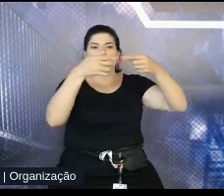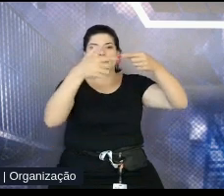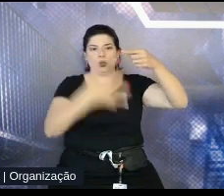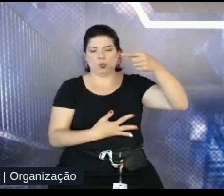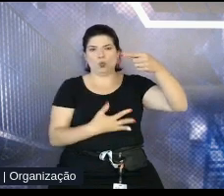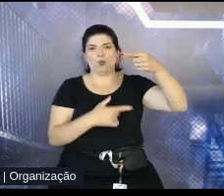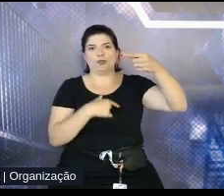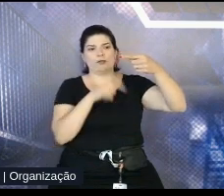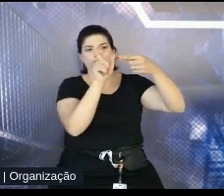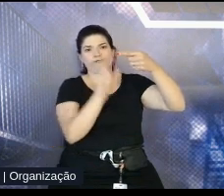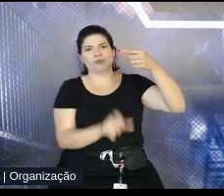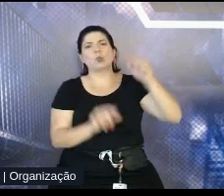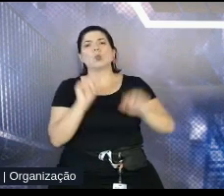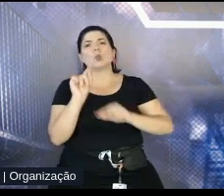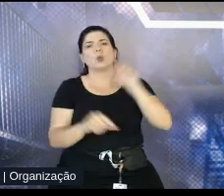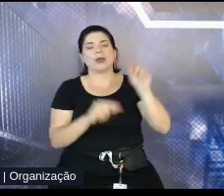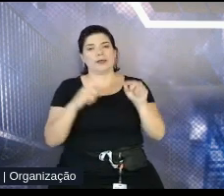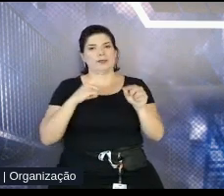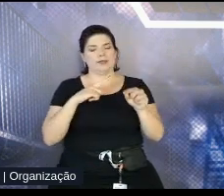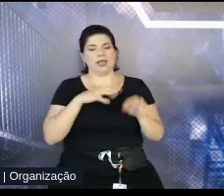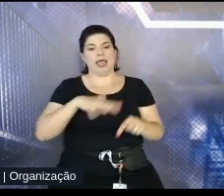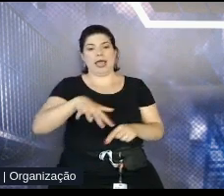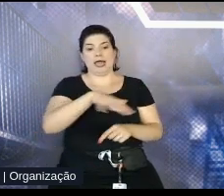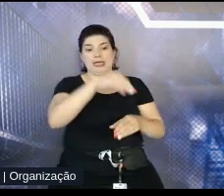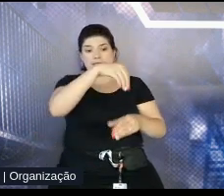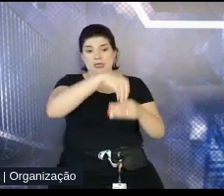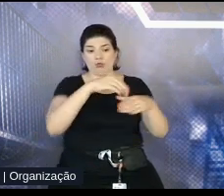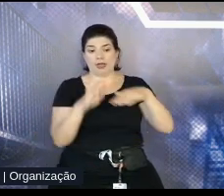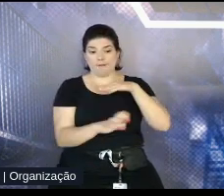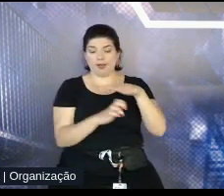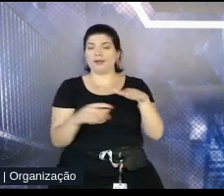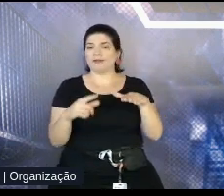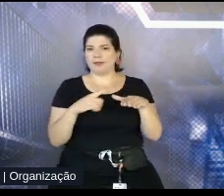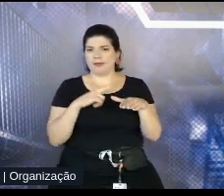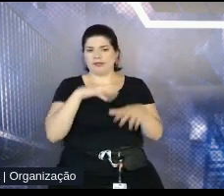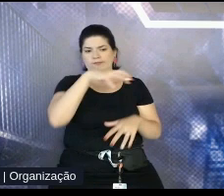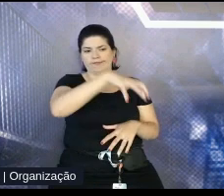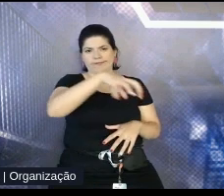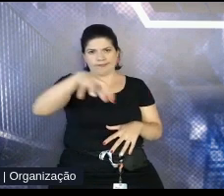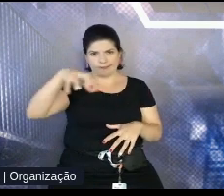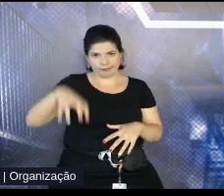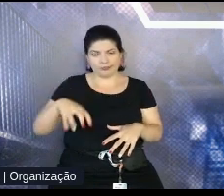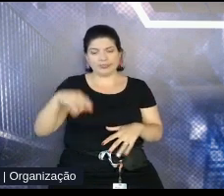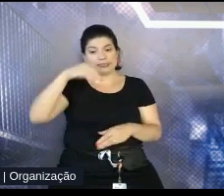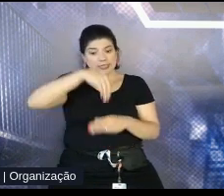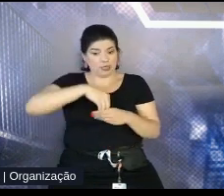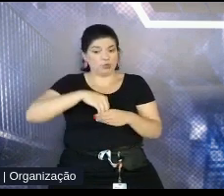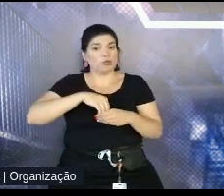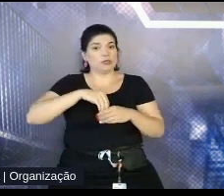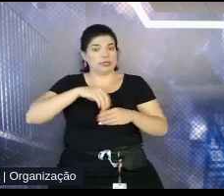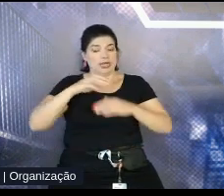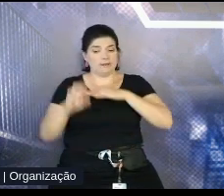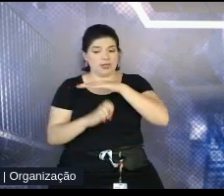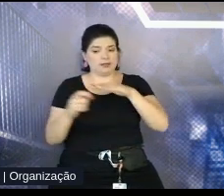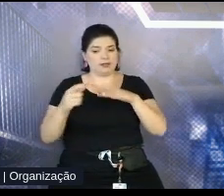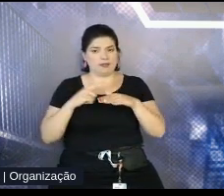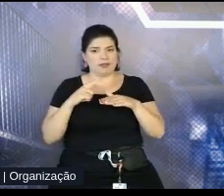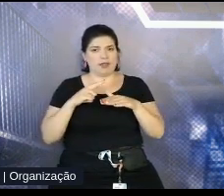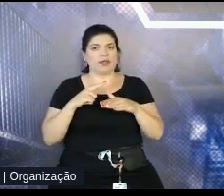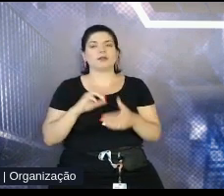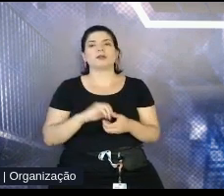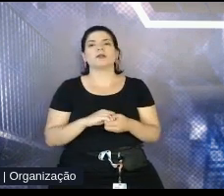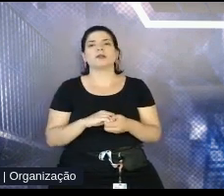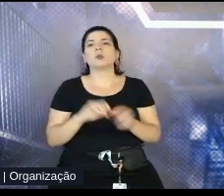braço educacional hoje da empresa, né? Então a gente tem essa ramificação educacional hoje da empresa. Então, dentro